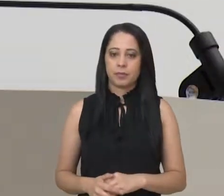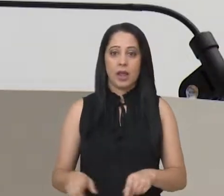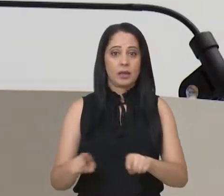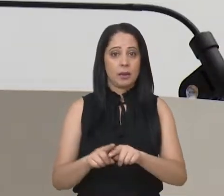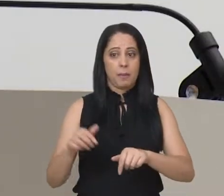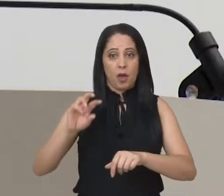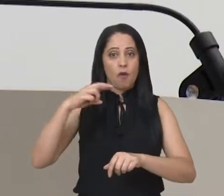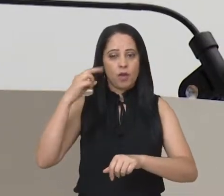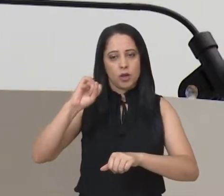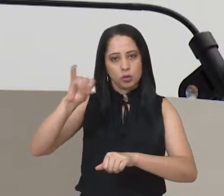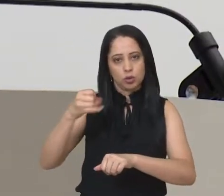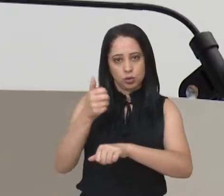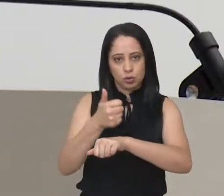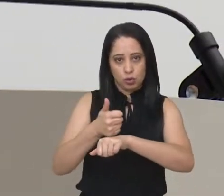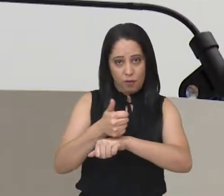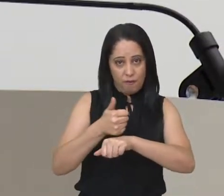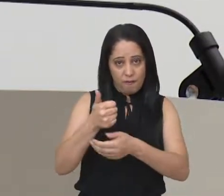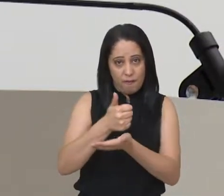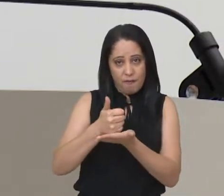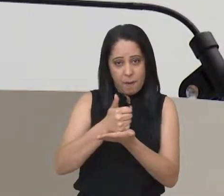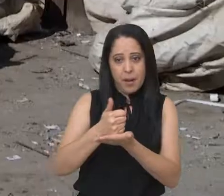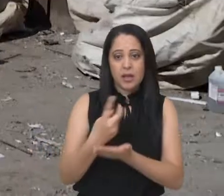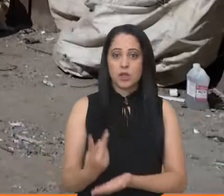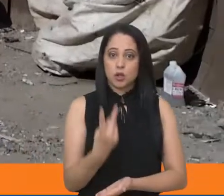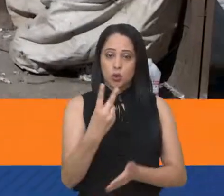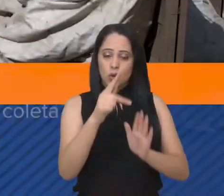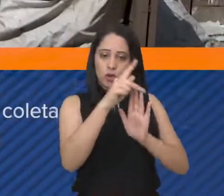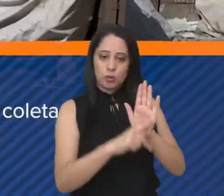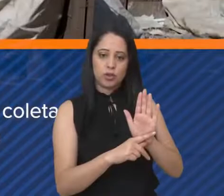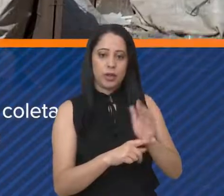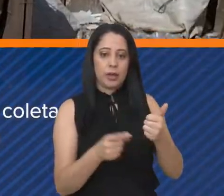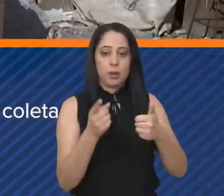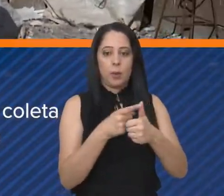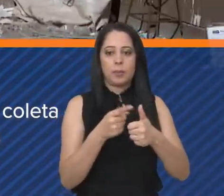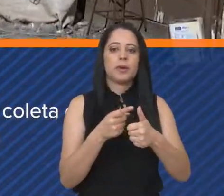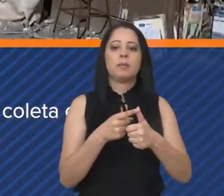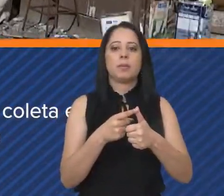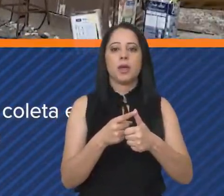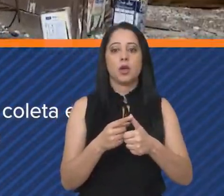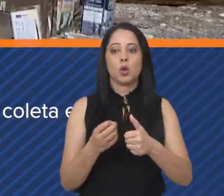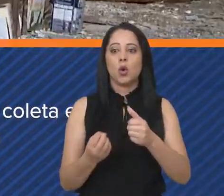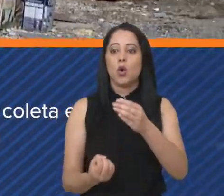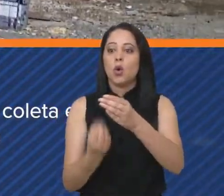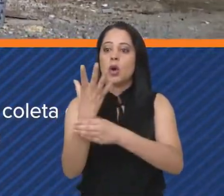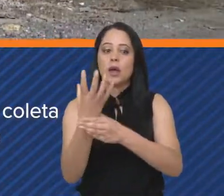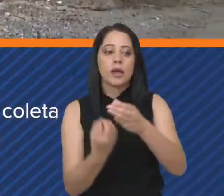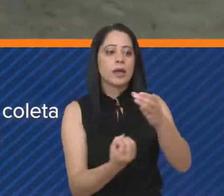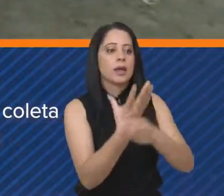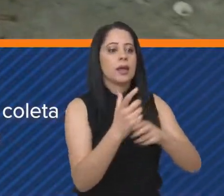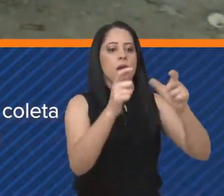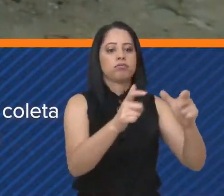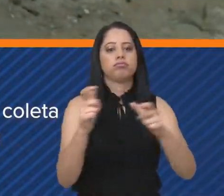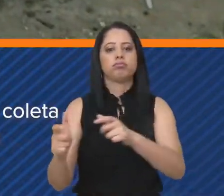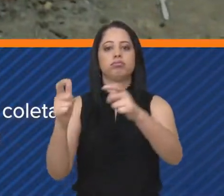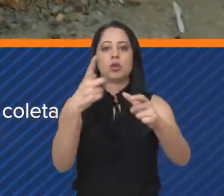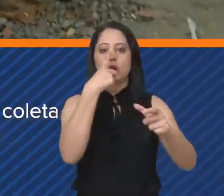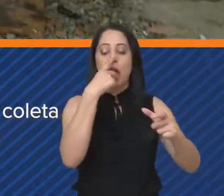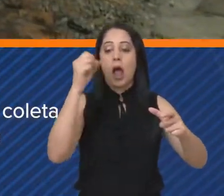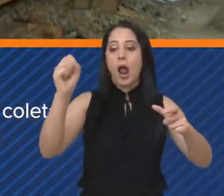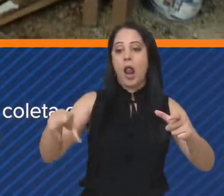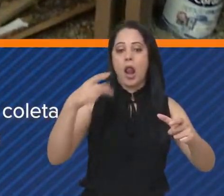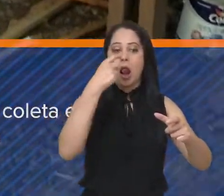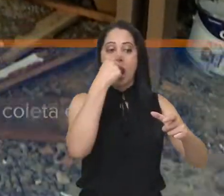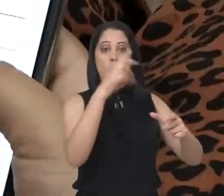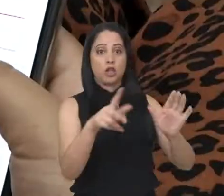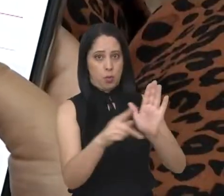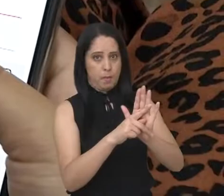vereador Júnior da Farmácia também tem dois projetos na pauta. O primeiro autoriza a Prefeitura a criar pontos de coleta e descarte de resíduos têxteis